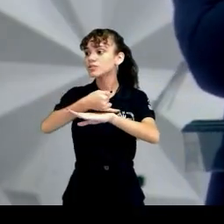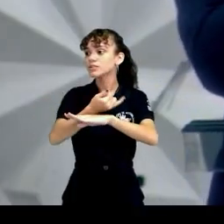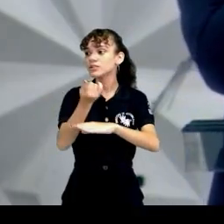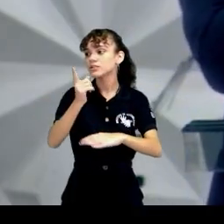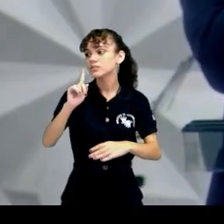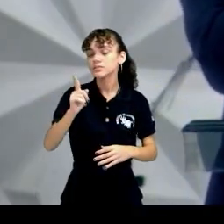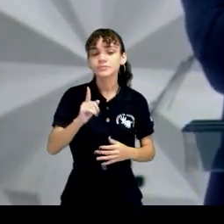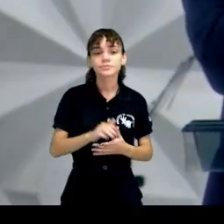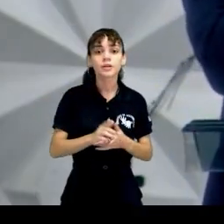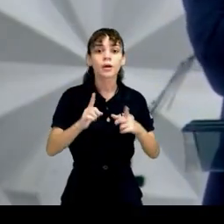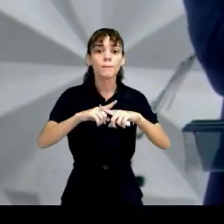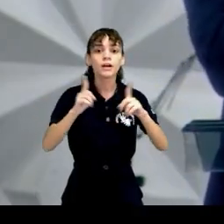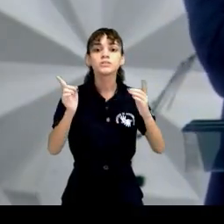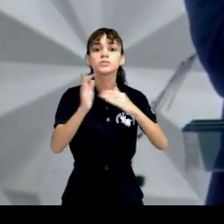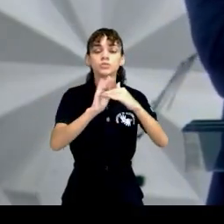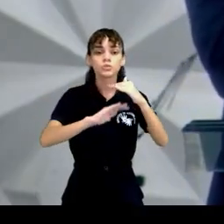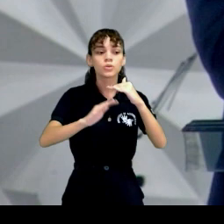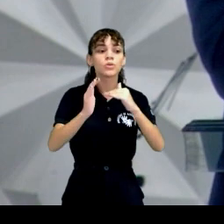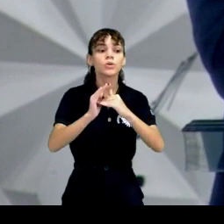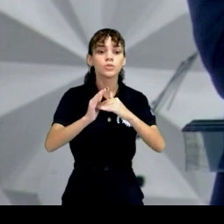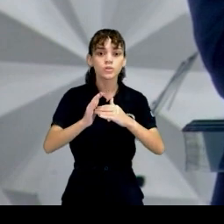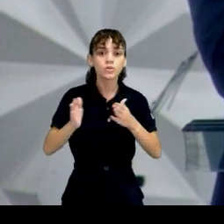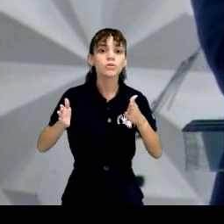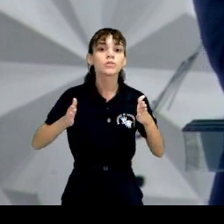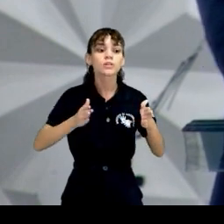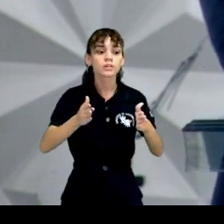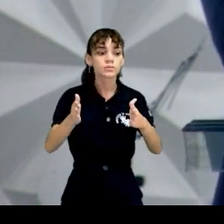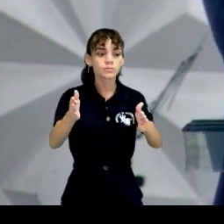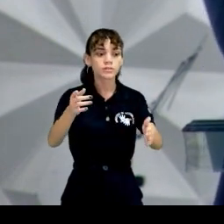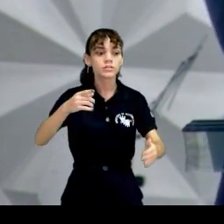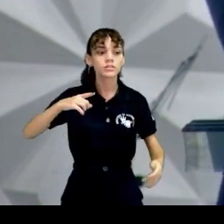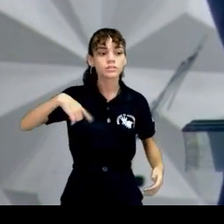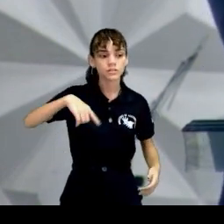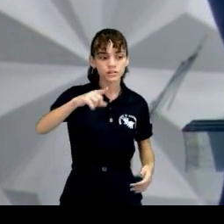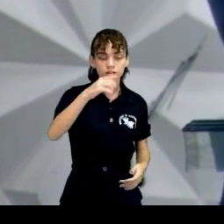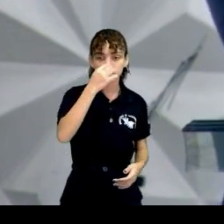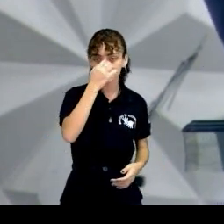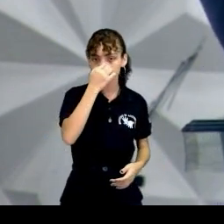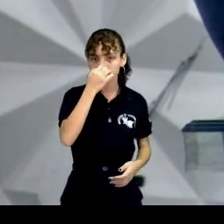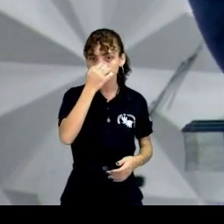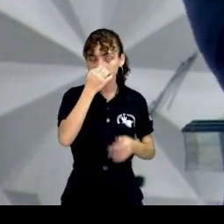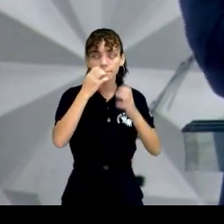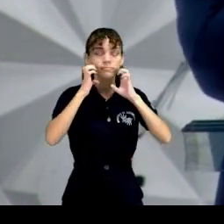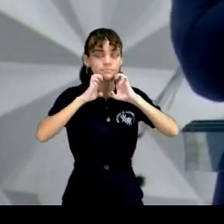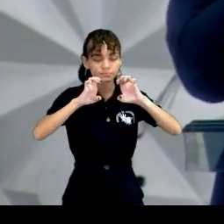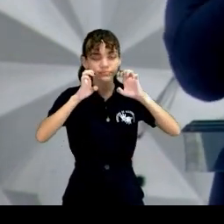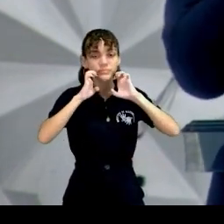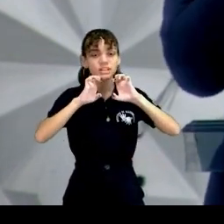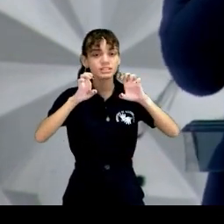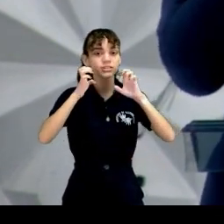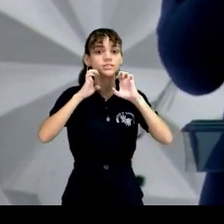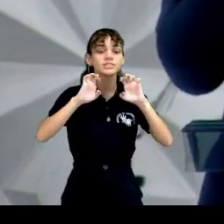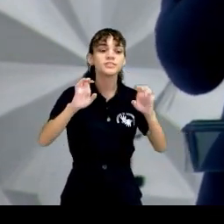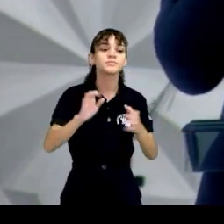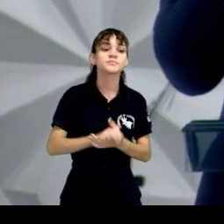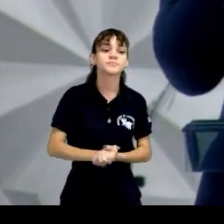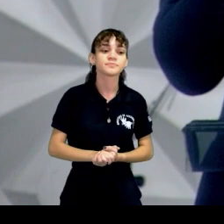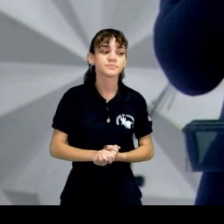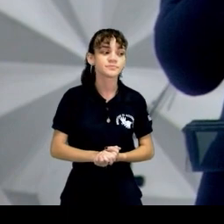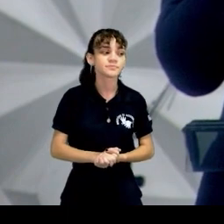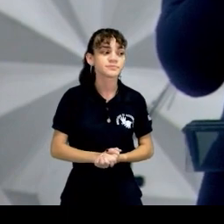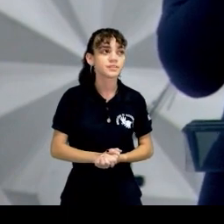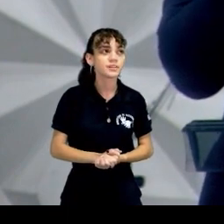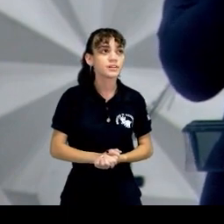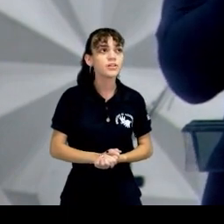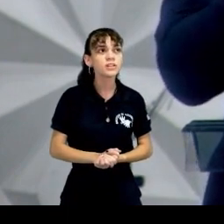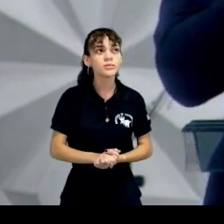deixava a semente do evangelho plantada. Homens e mulheres que eram transformados, o impacto que o evangelho fez na